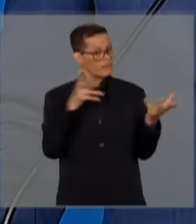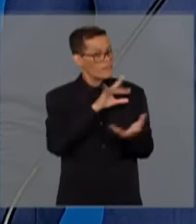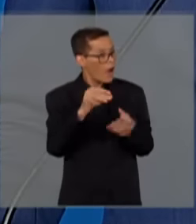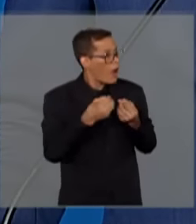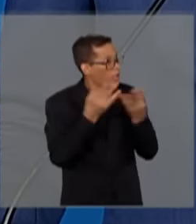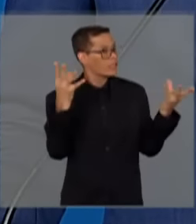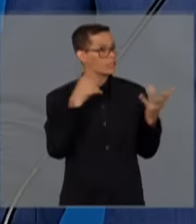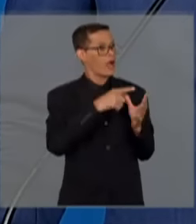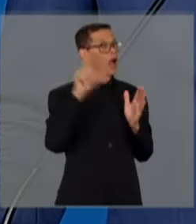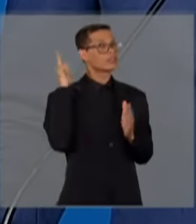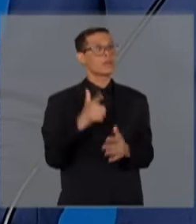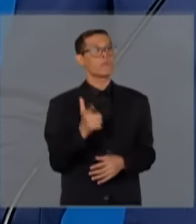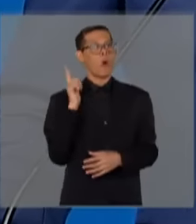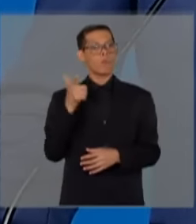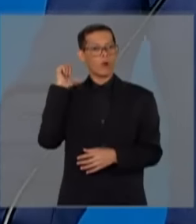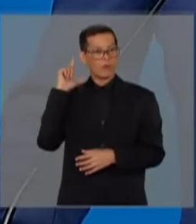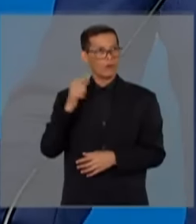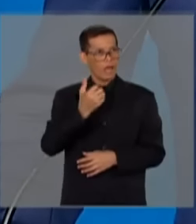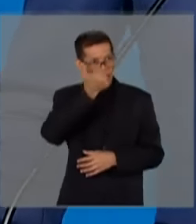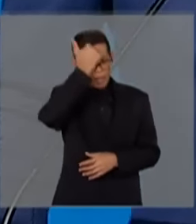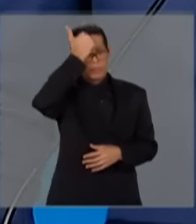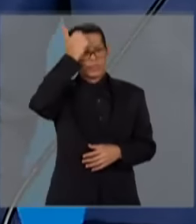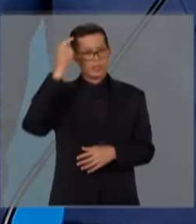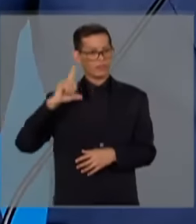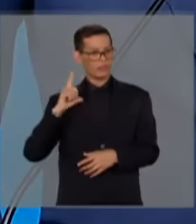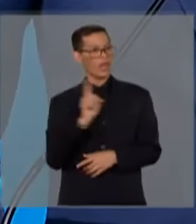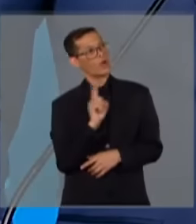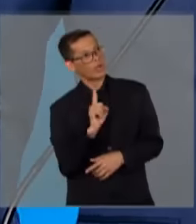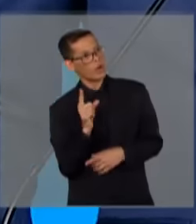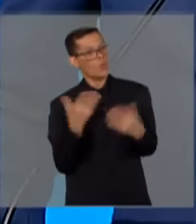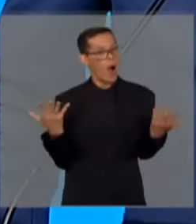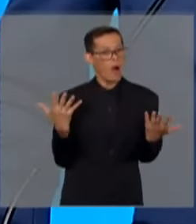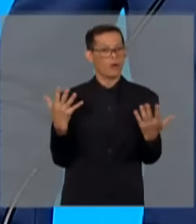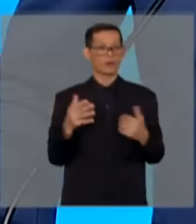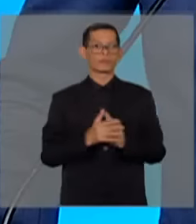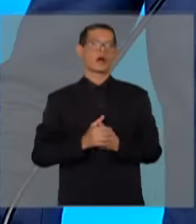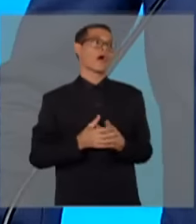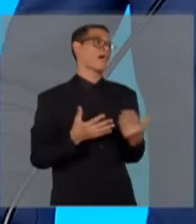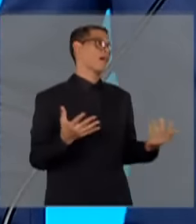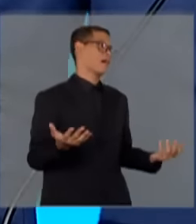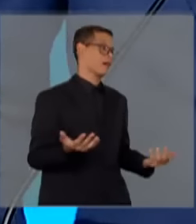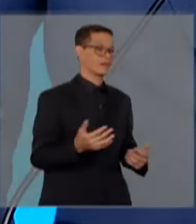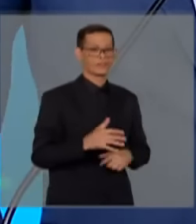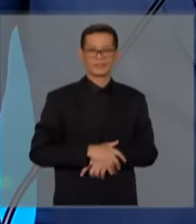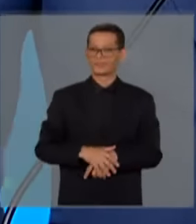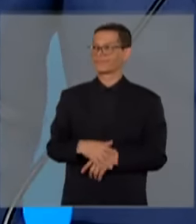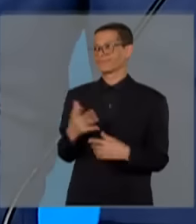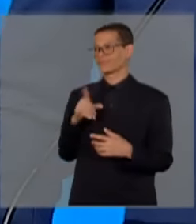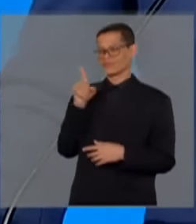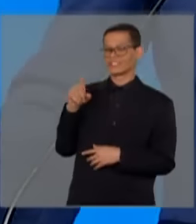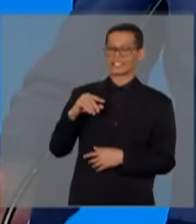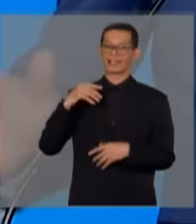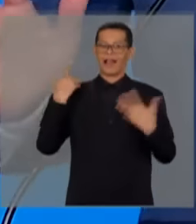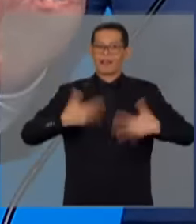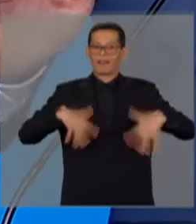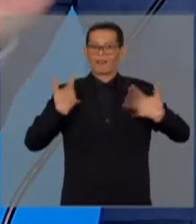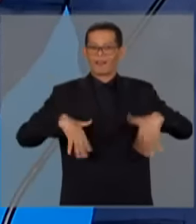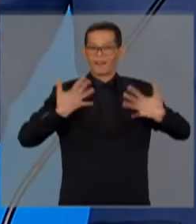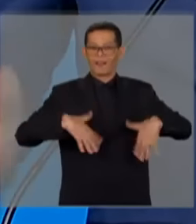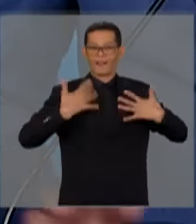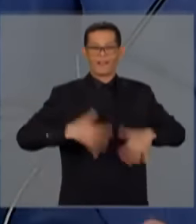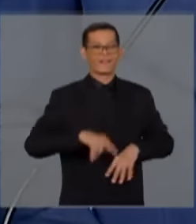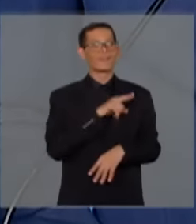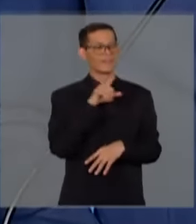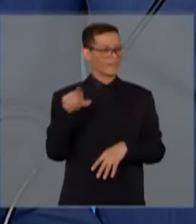arrepende seu comentário candidato Nunes é o desespero bateu lá mesmo né Eh você tava tentando dar um